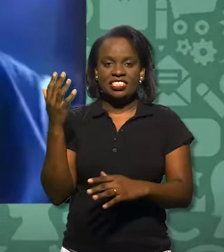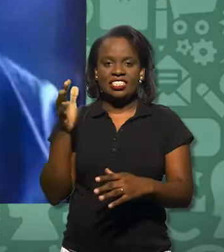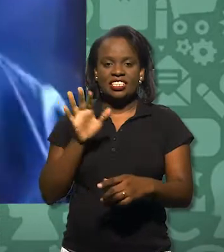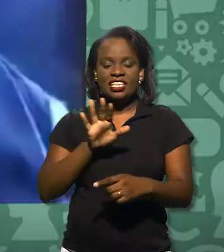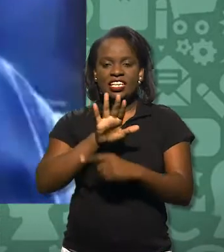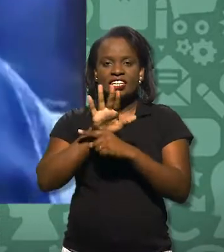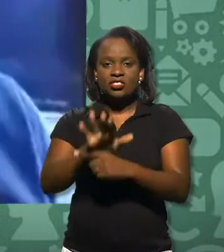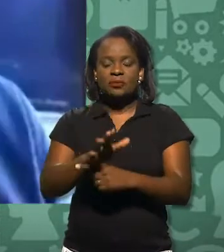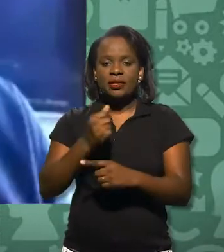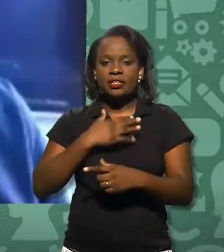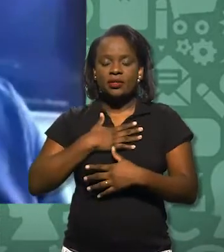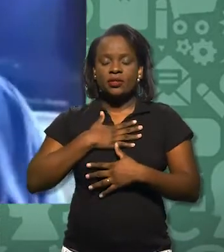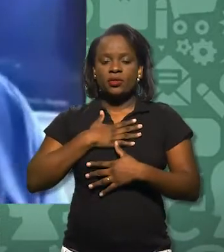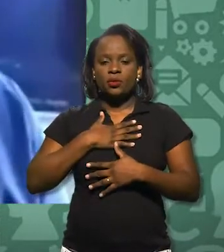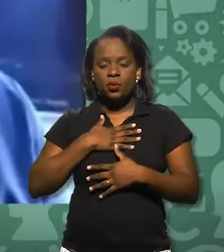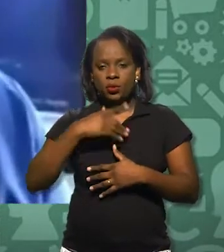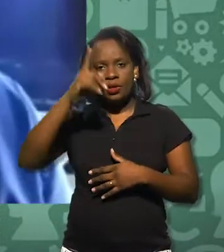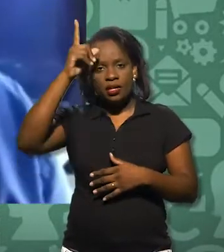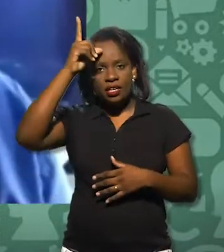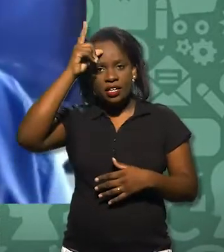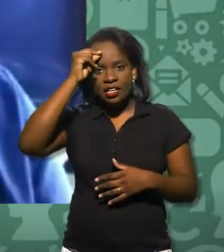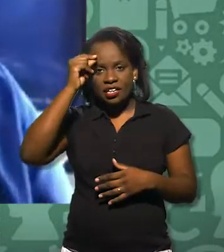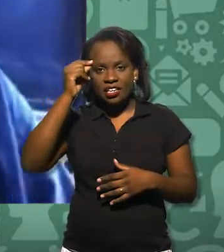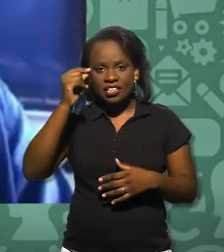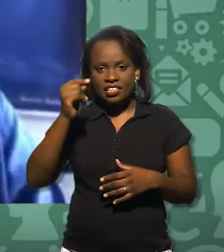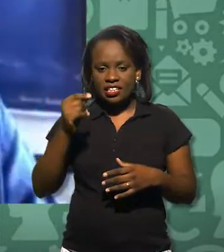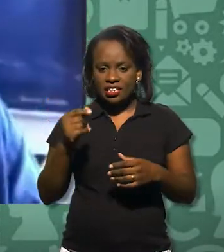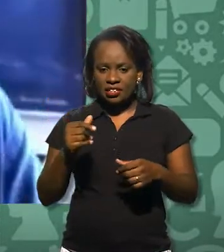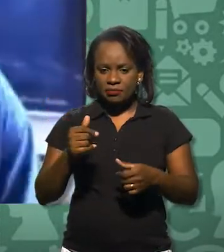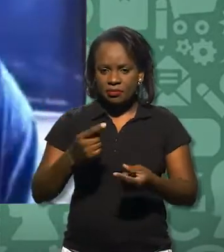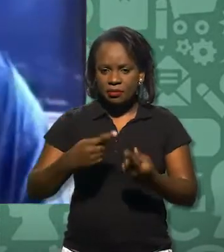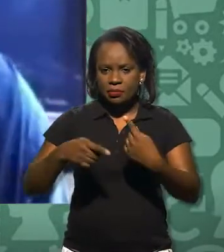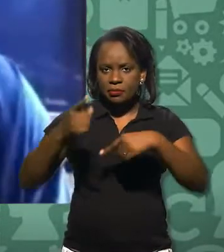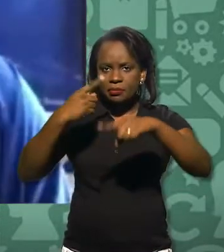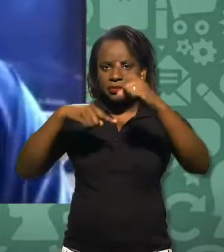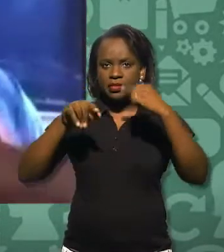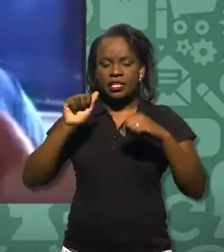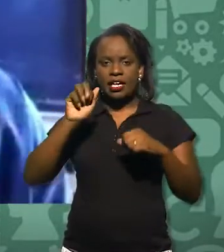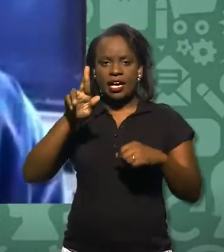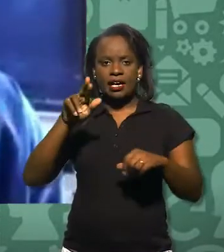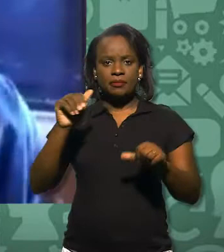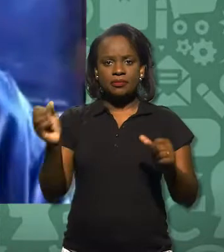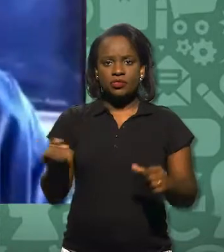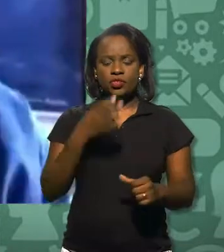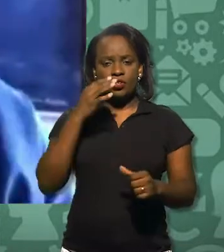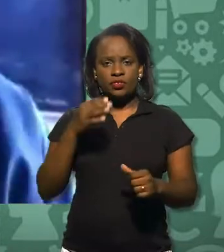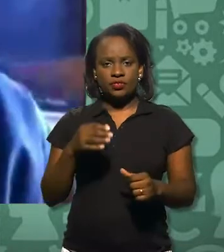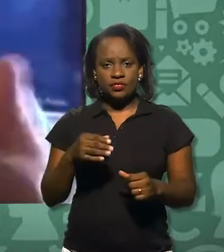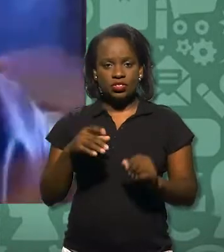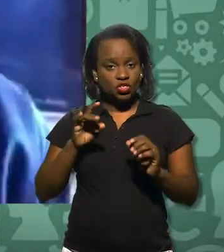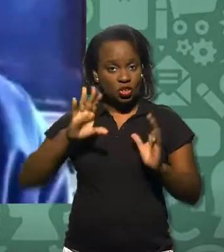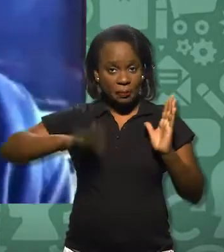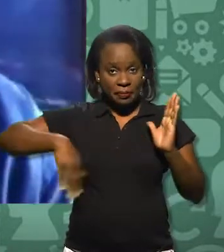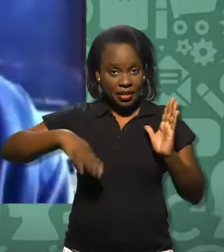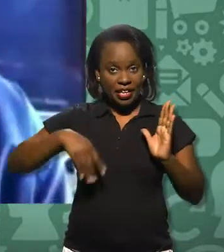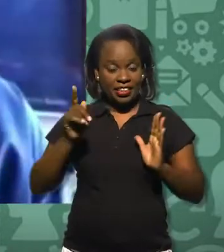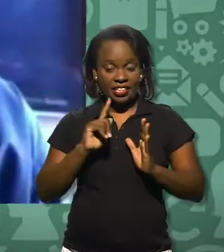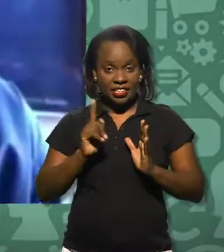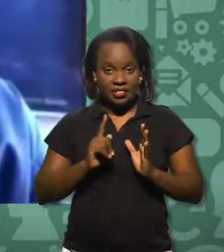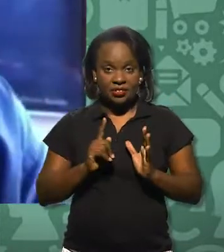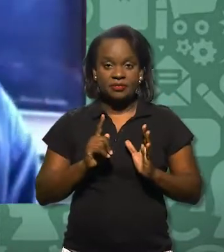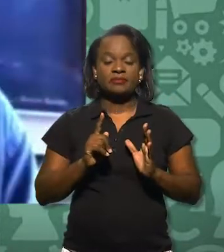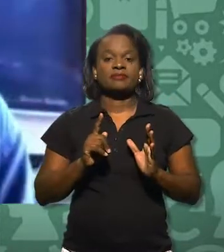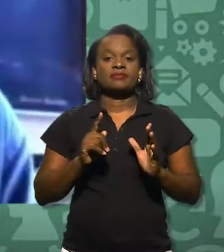recebeu respirou, se refez um ar, não só a questão das